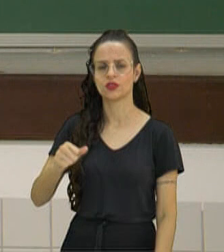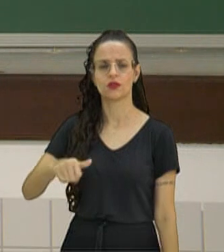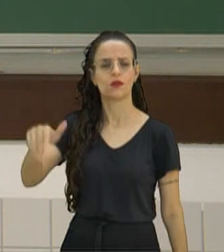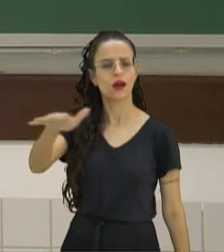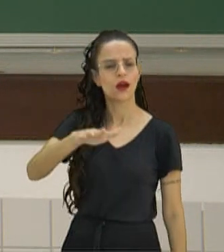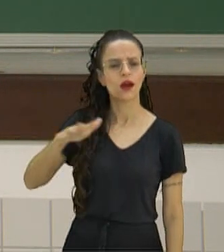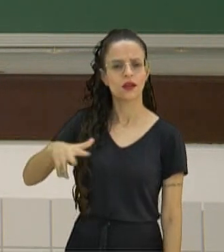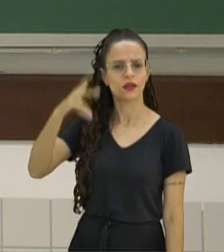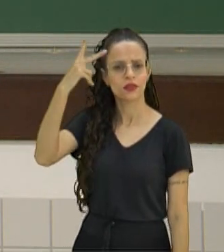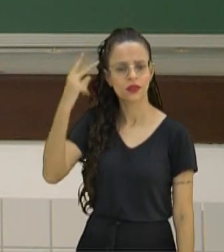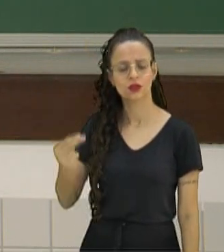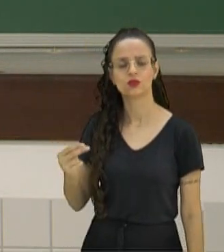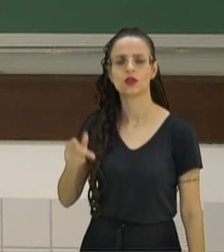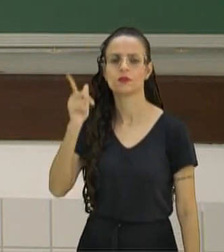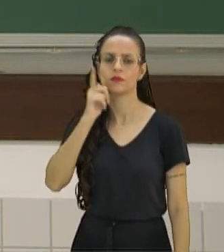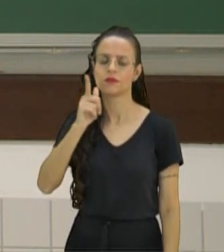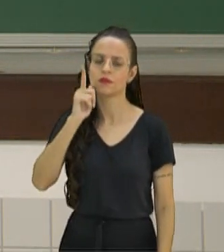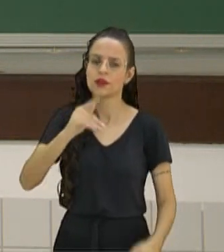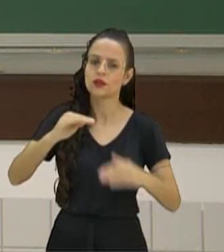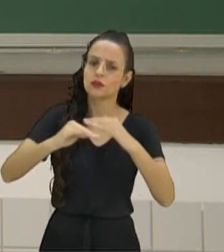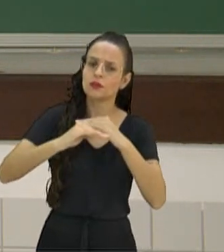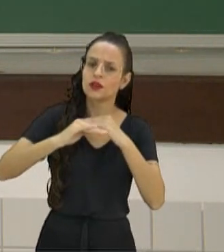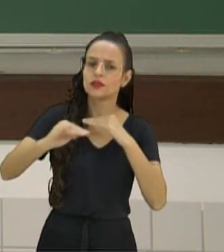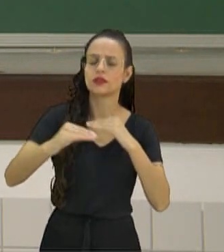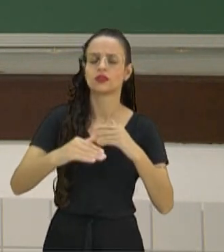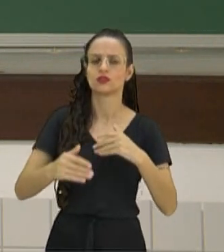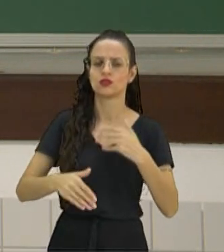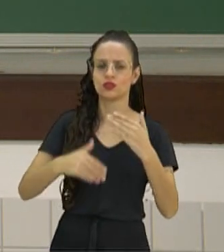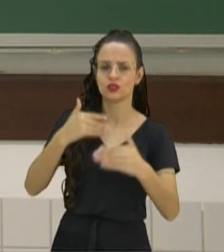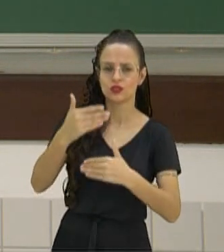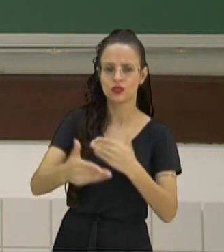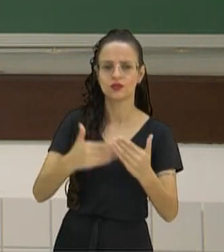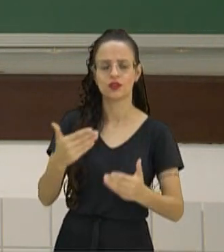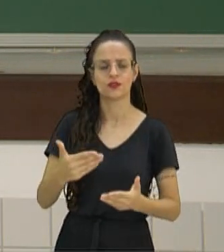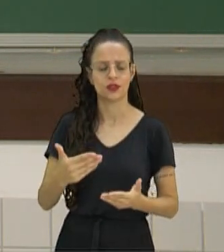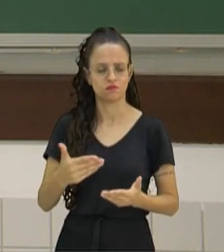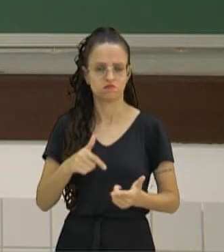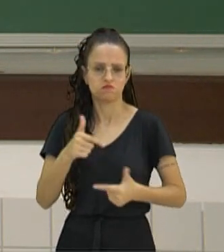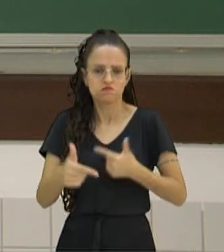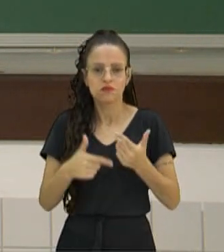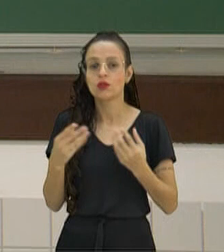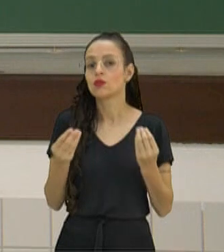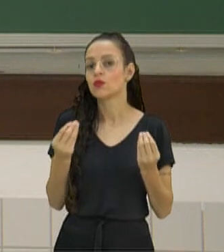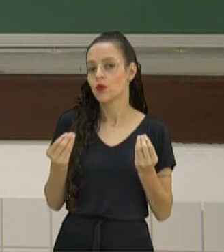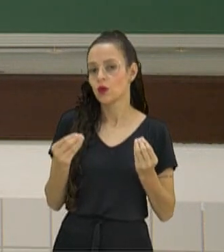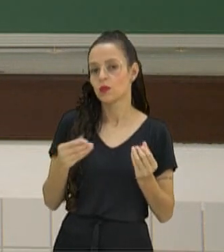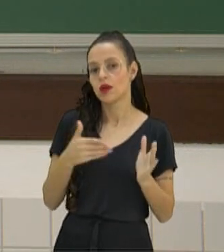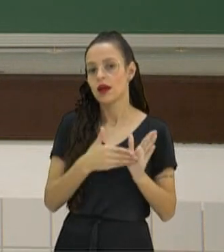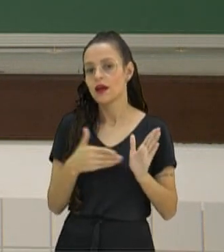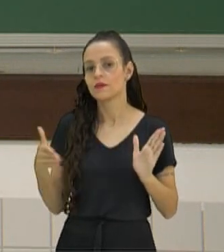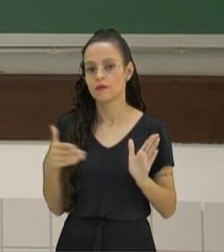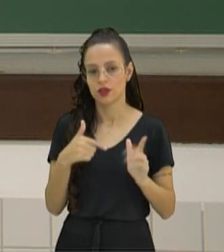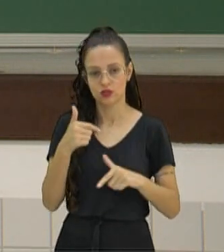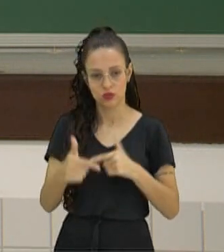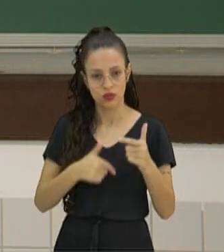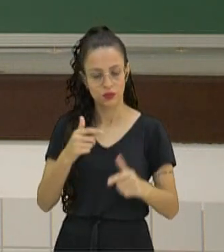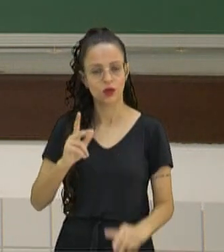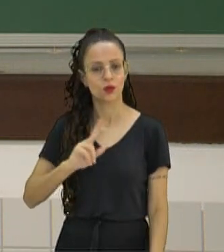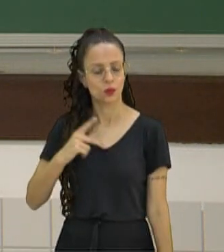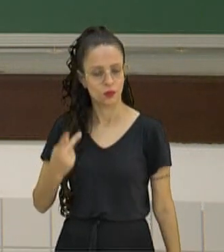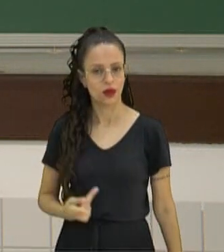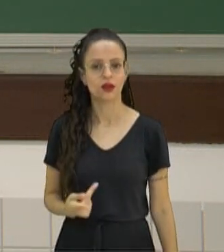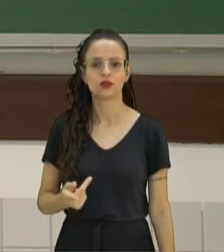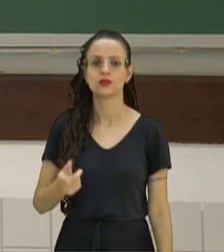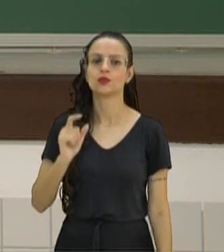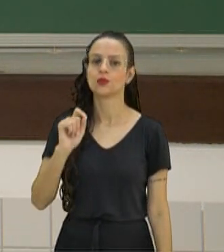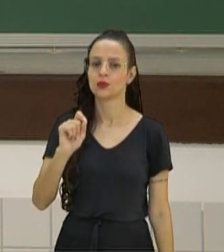natural para se manter, para desenvolver as suas atividades. A partir do trabalho do ser humano é que a